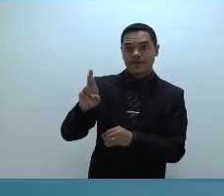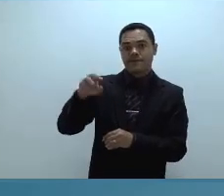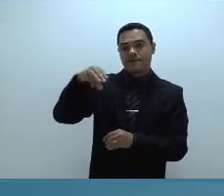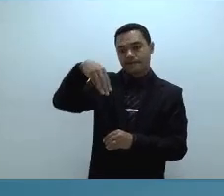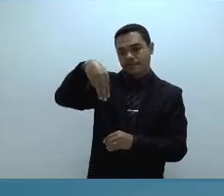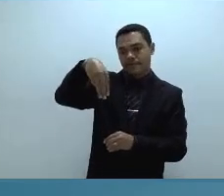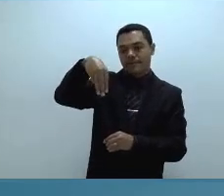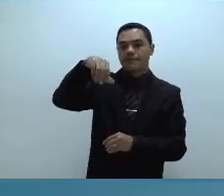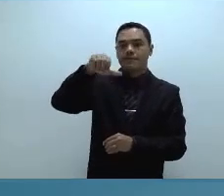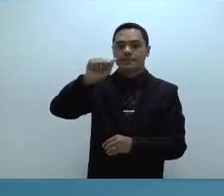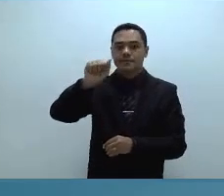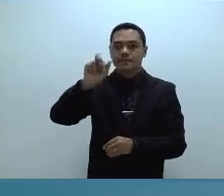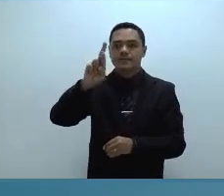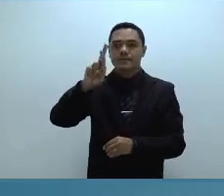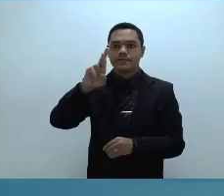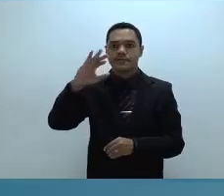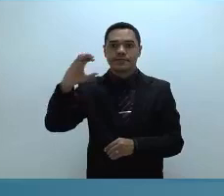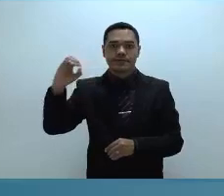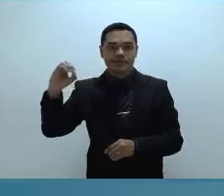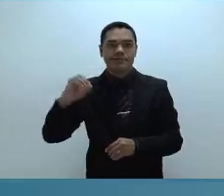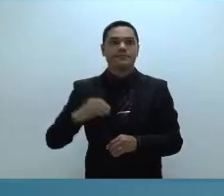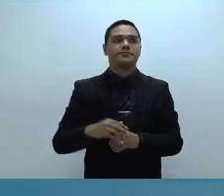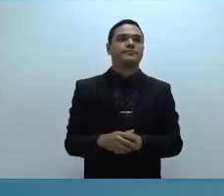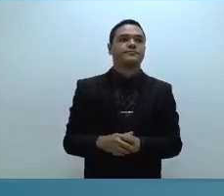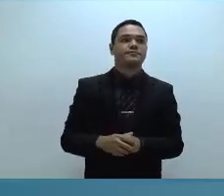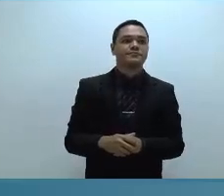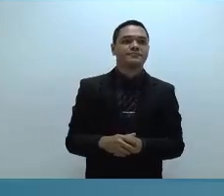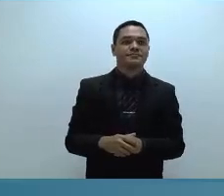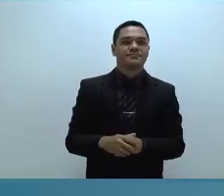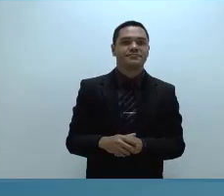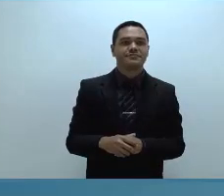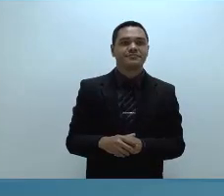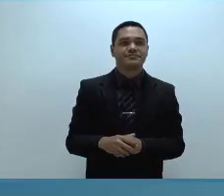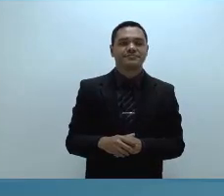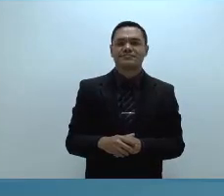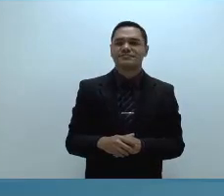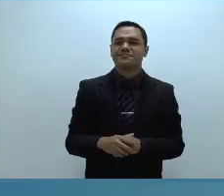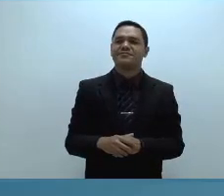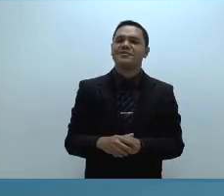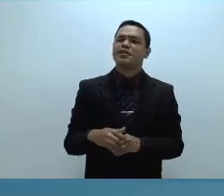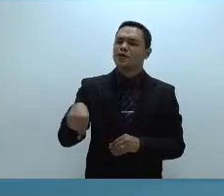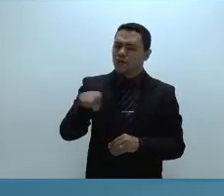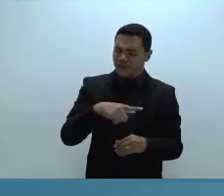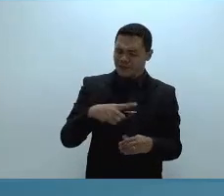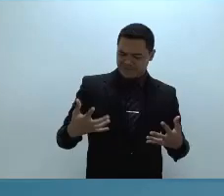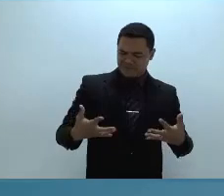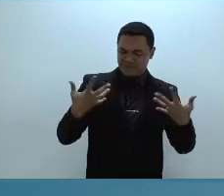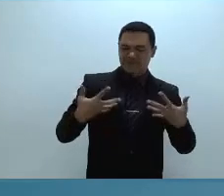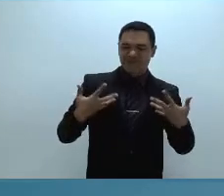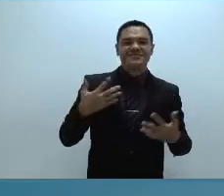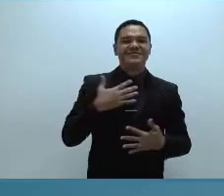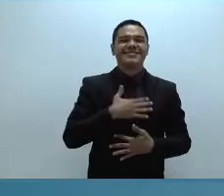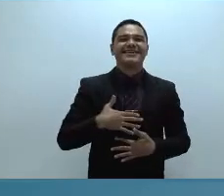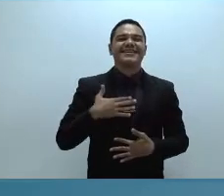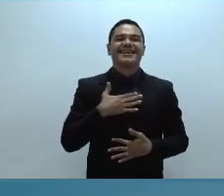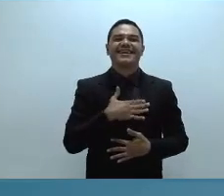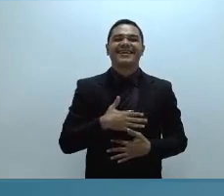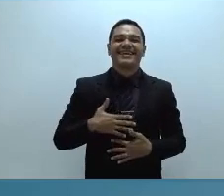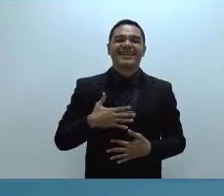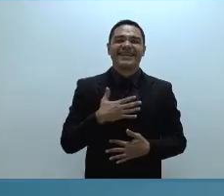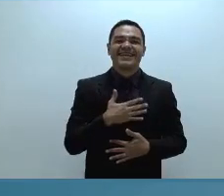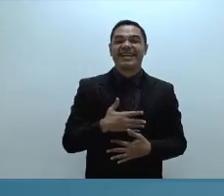senhor presidente, de também nos animar com mais estas ótimas notícias. E em nome do senhor procurador-geral